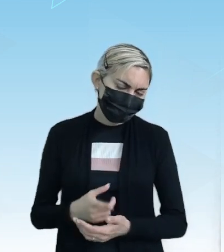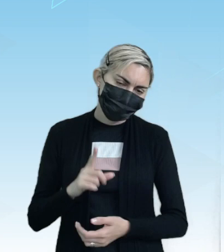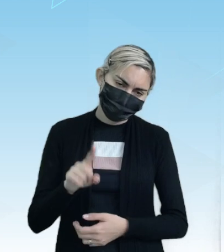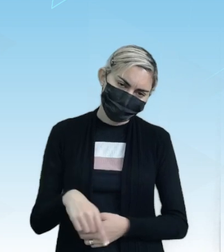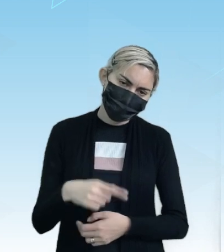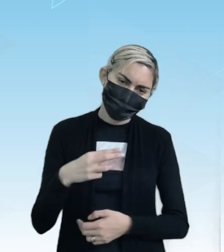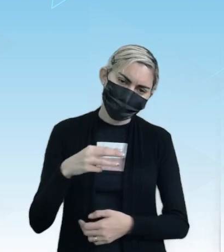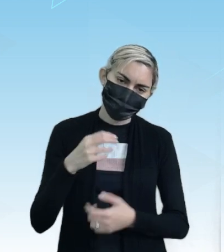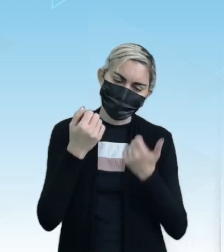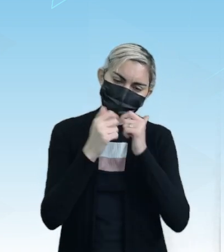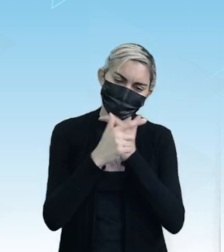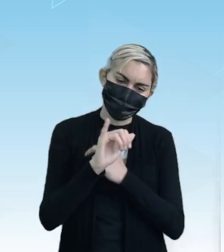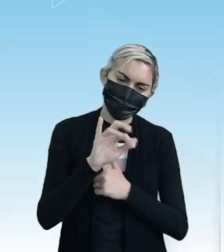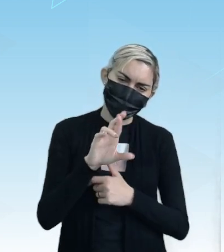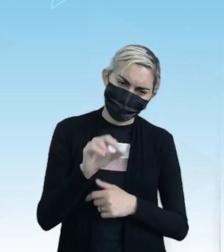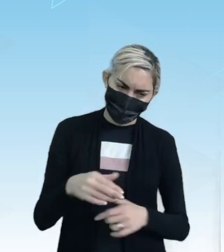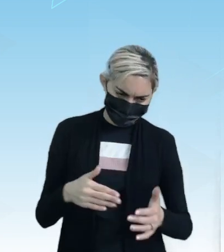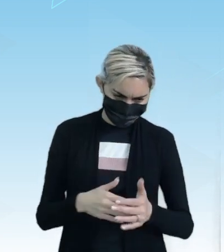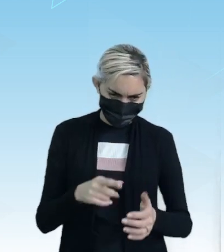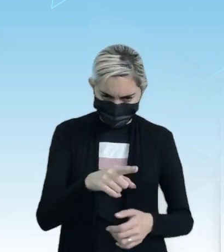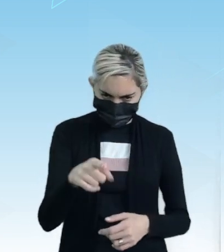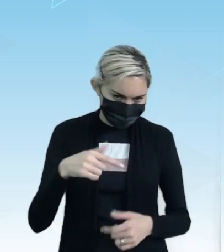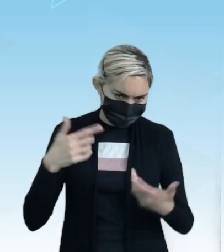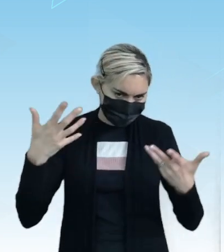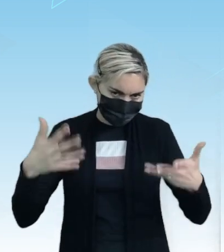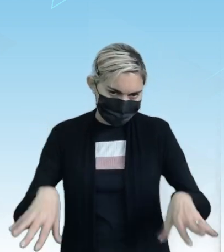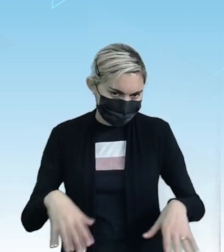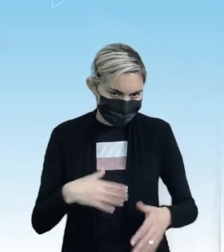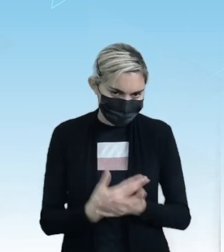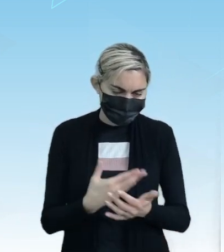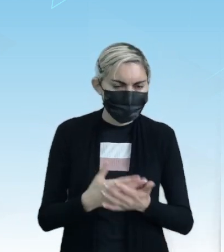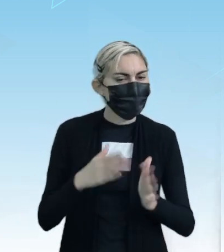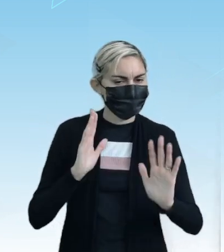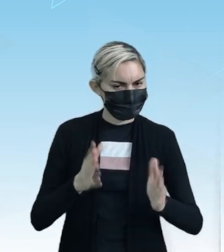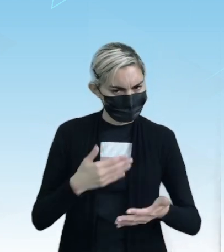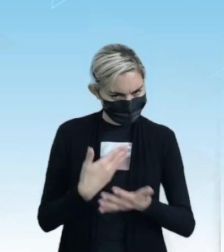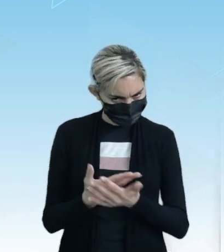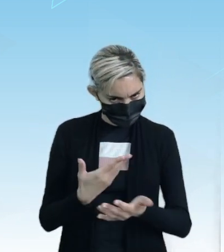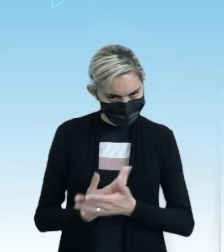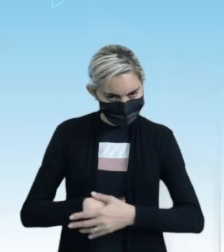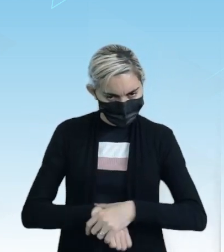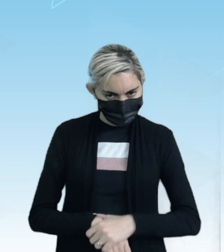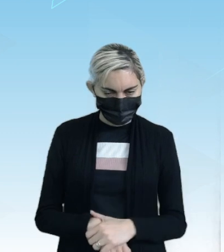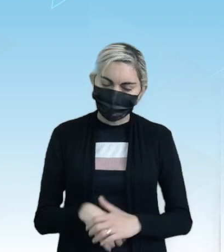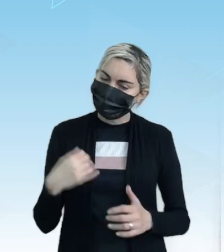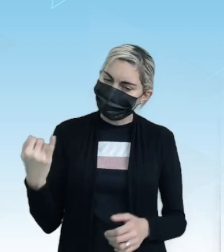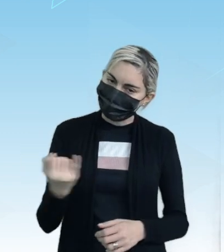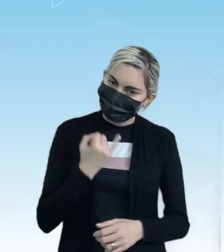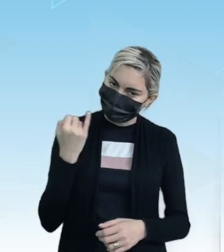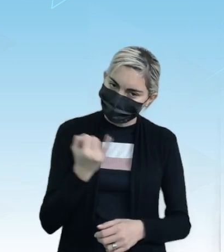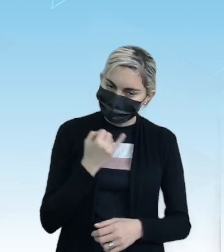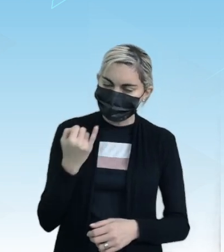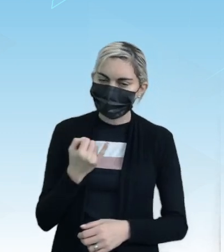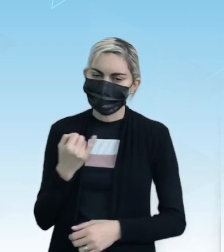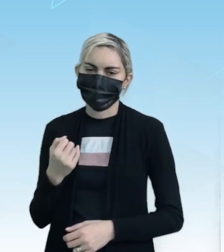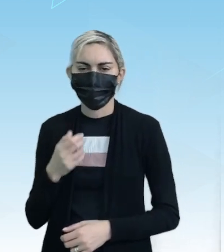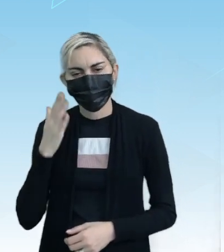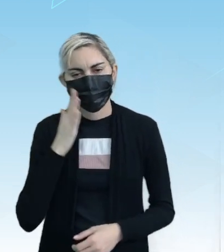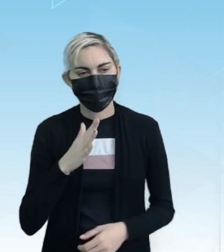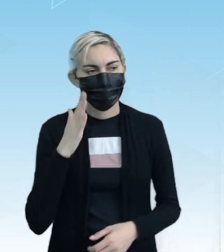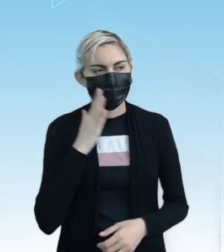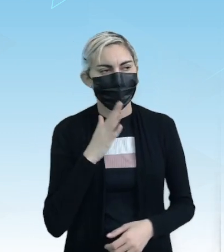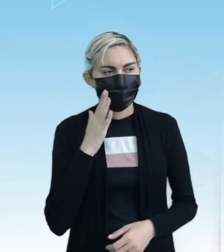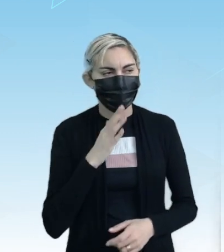uma ironia, como se dissesse até você que não estuda, está estudando. Então é importante, certo,